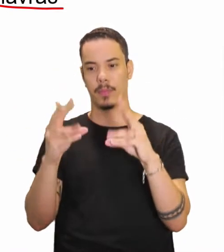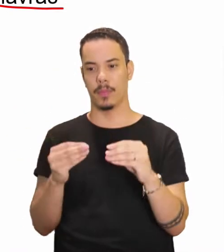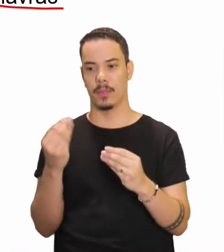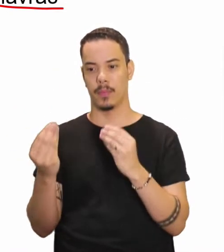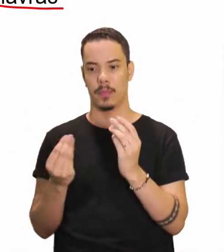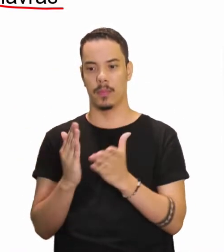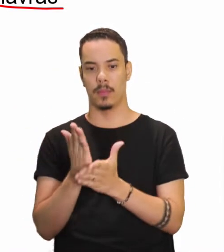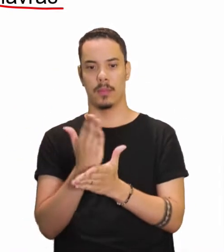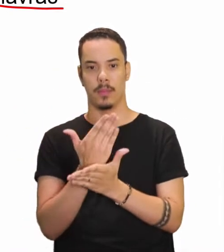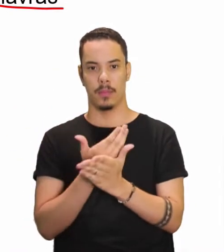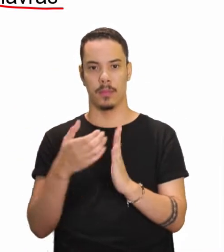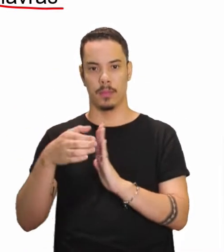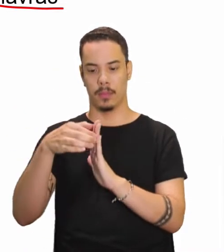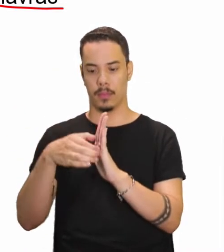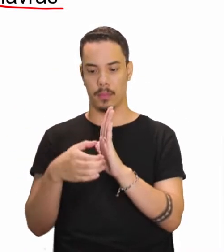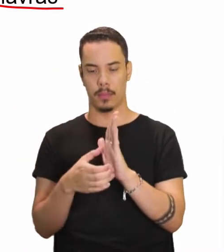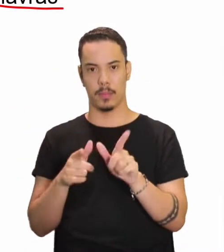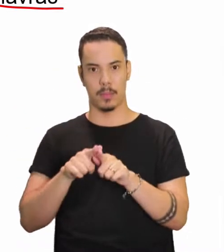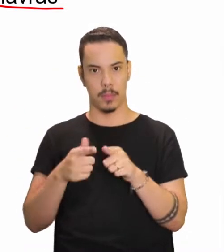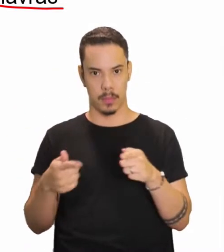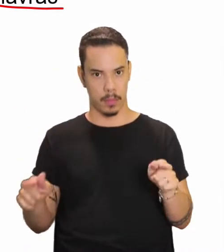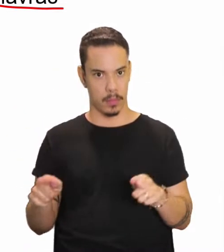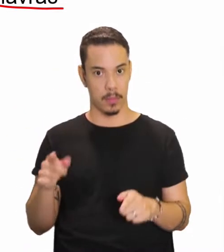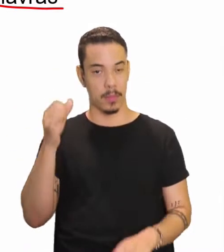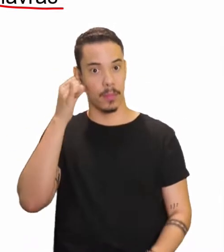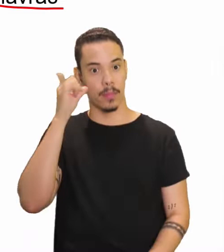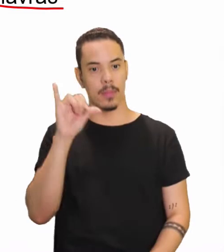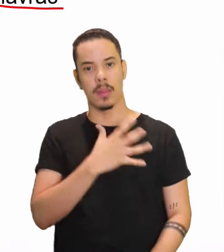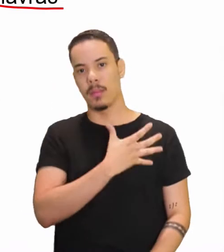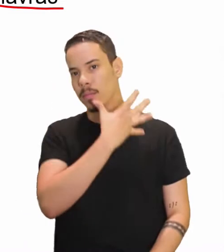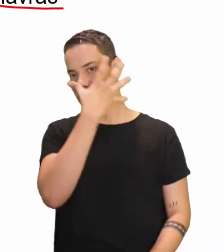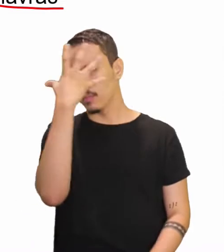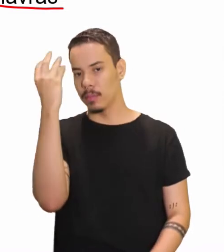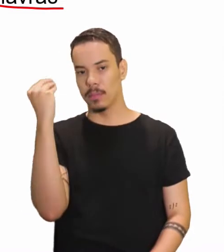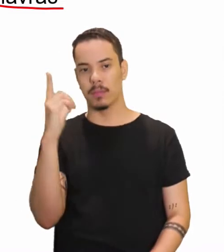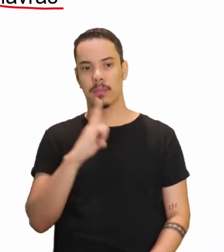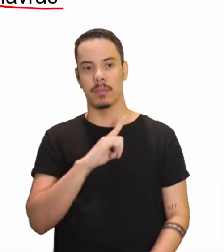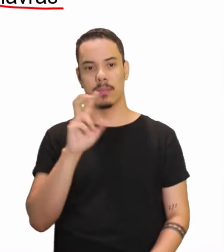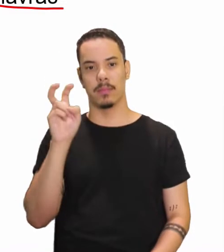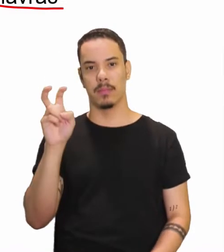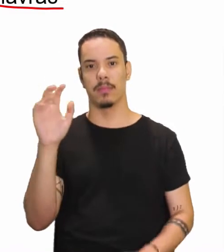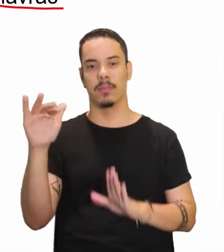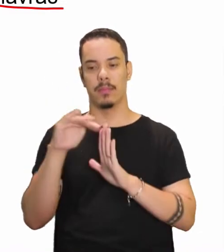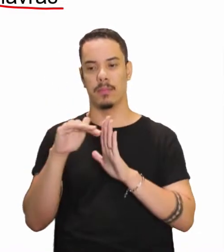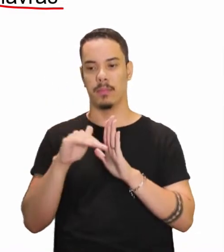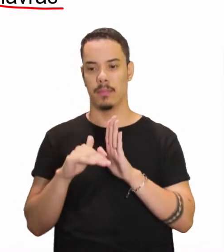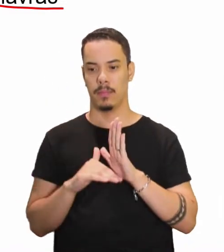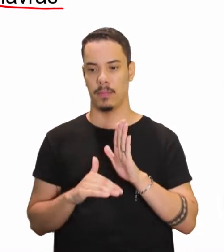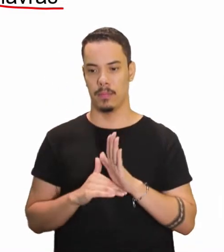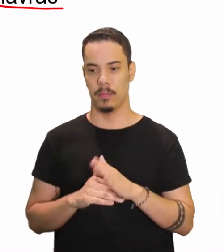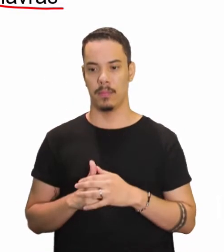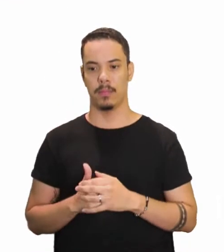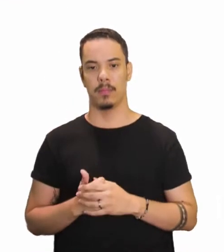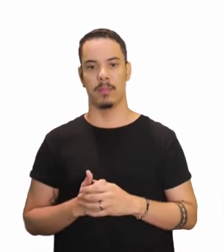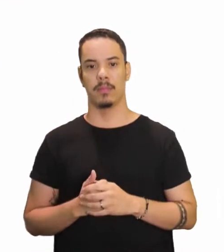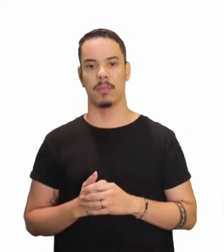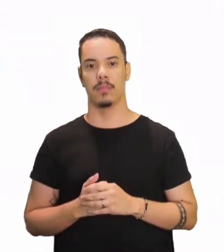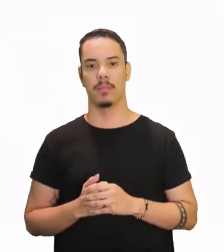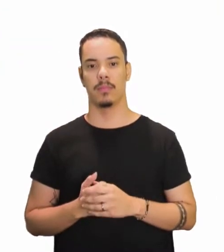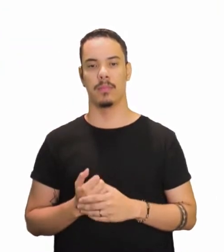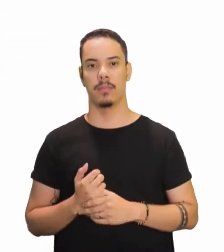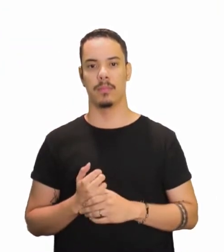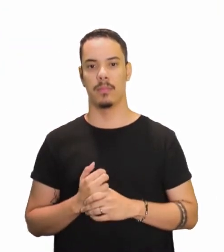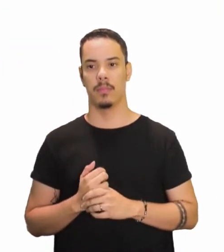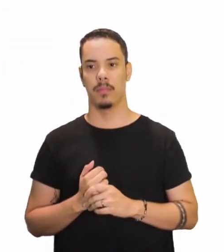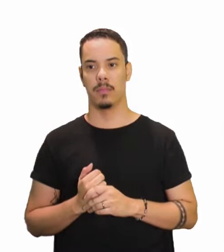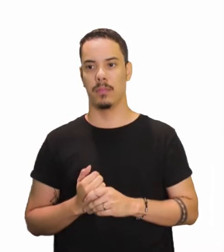divisão aí da gramática. E aí não esquecer que temos 5 divisões, tá certo? Muito bem. Tudo